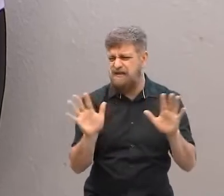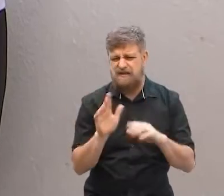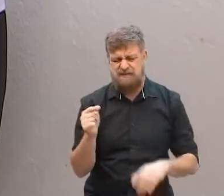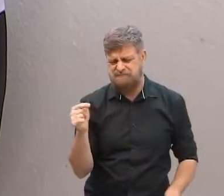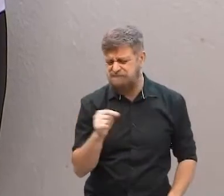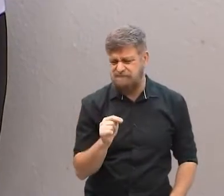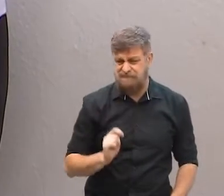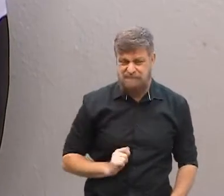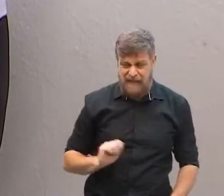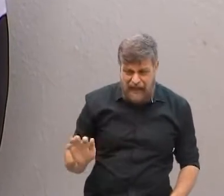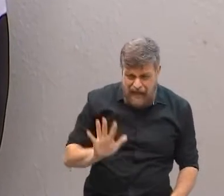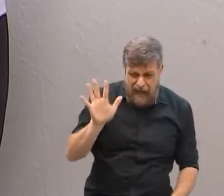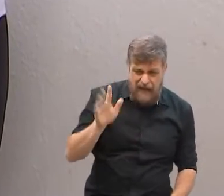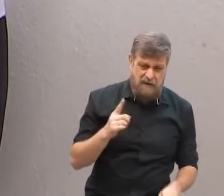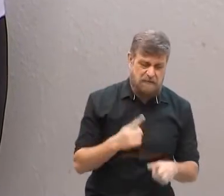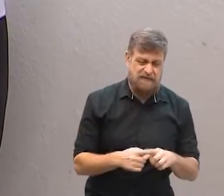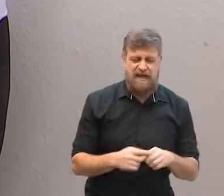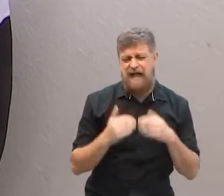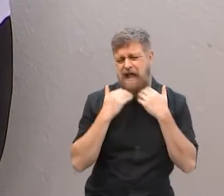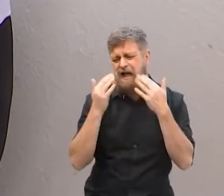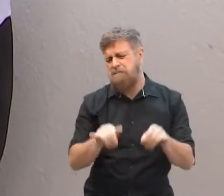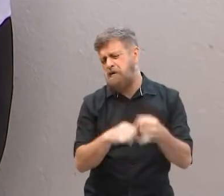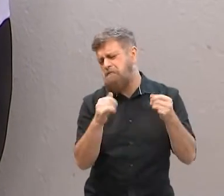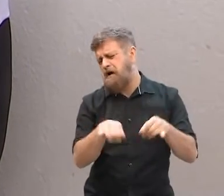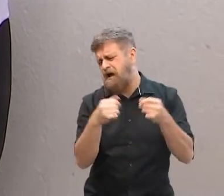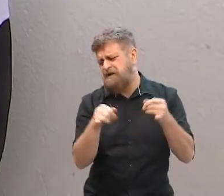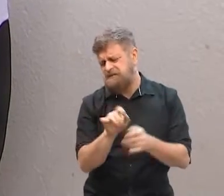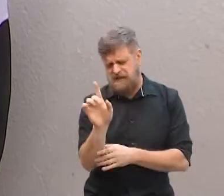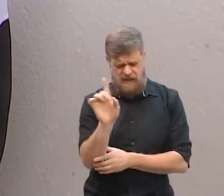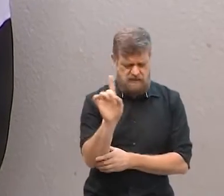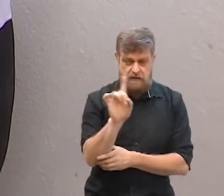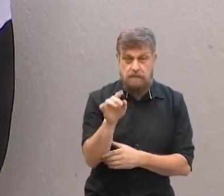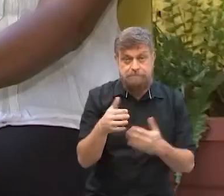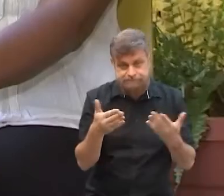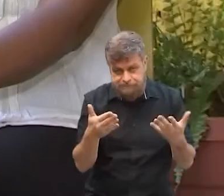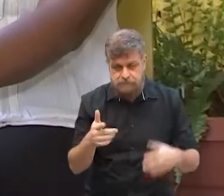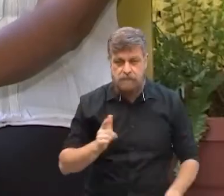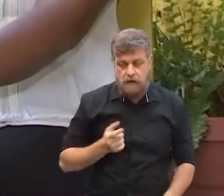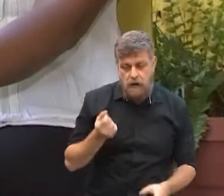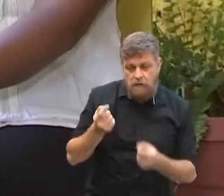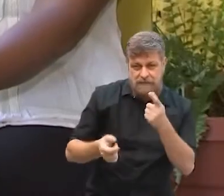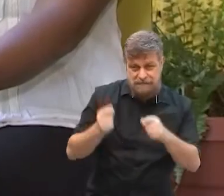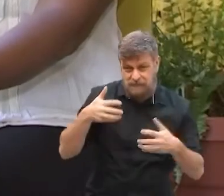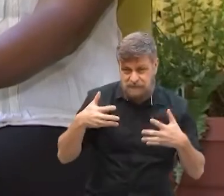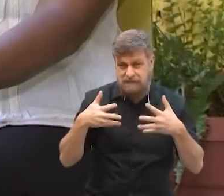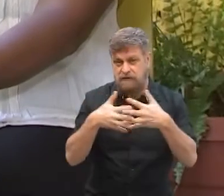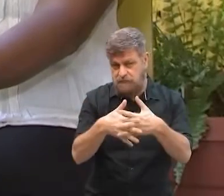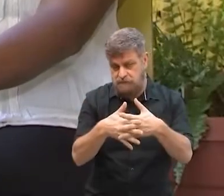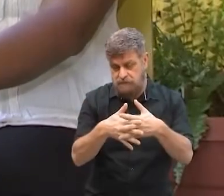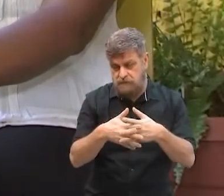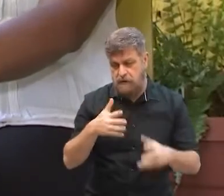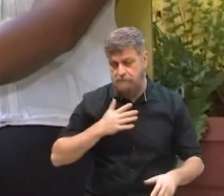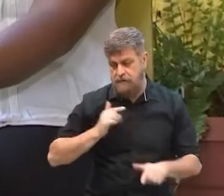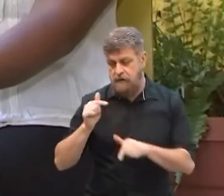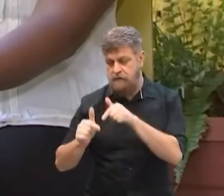justo pelo trabalho, por não considerar a massagem uma coisa tão necessária assim. Certo. Algumas pessoas confundem o seu